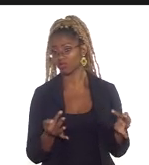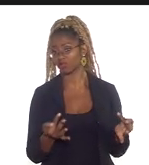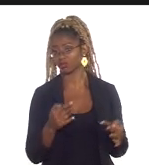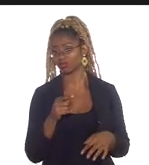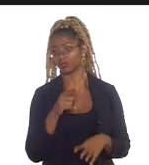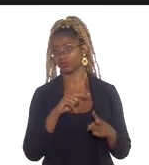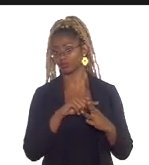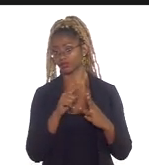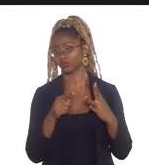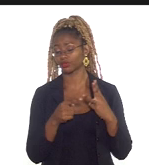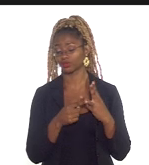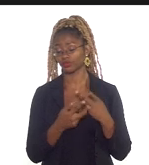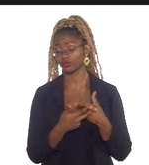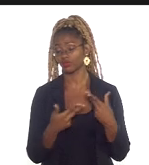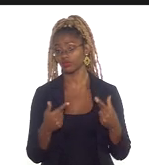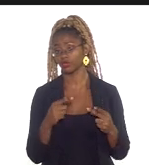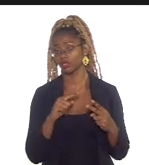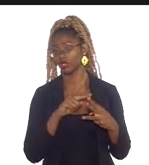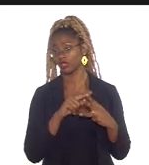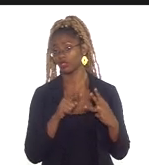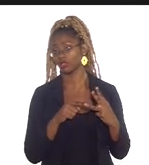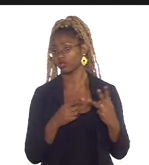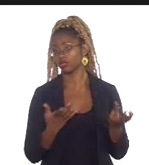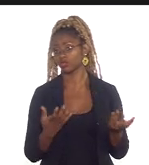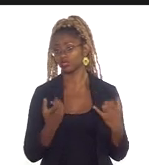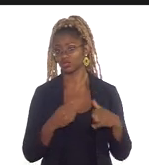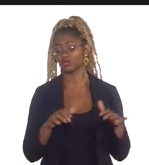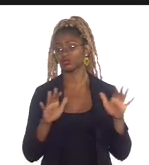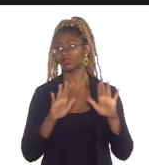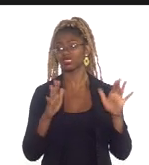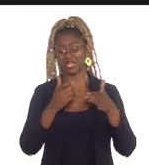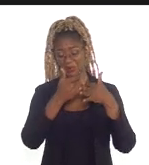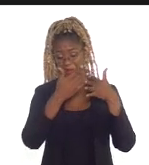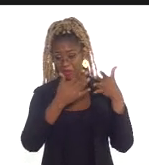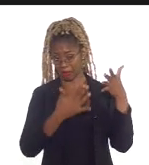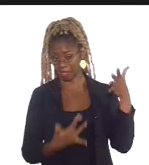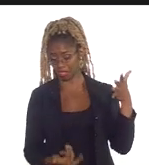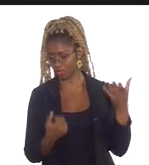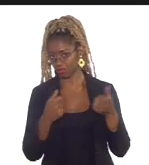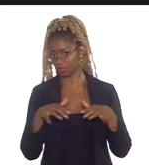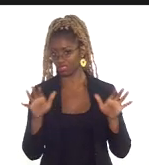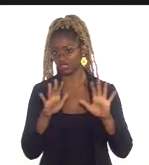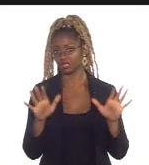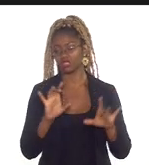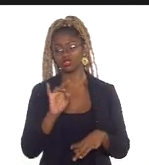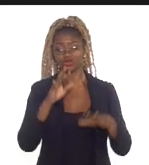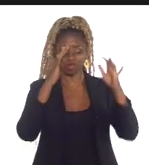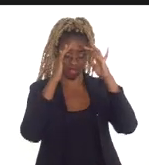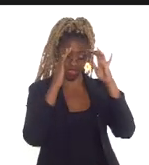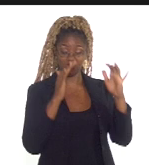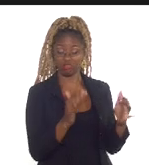esses três itens. Né? Não precisa de entrar em detalhe, mas ele precisa de cumprir